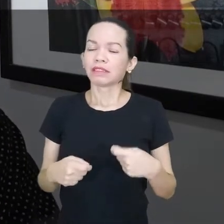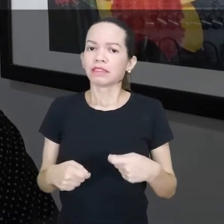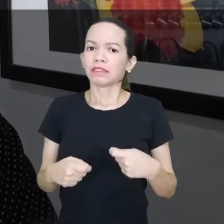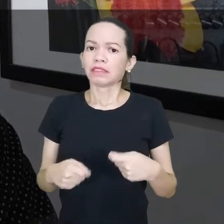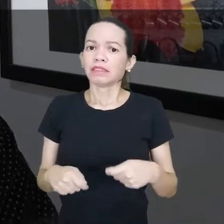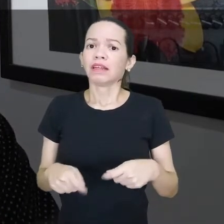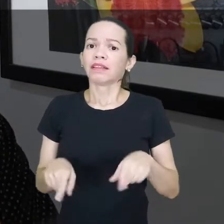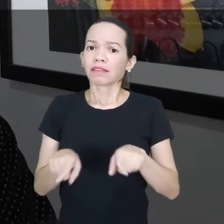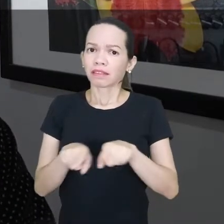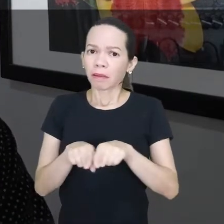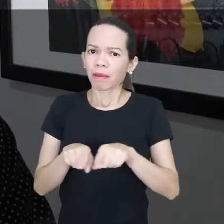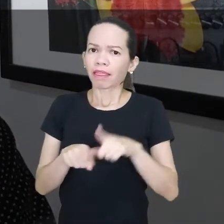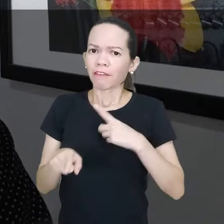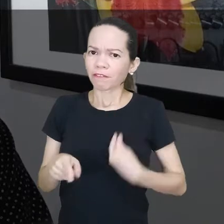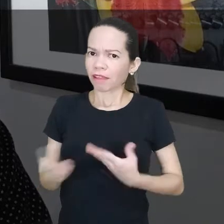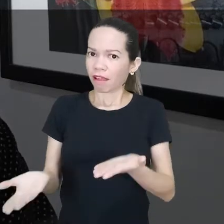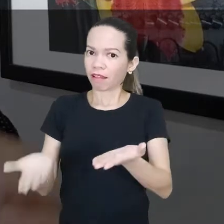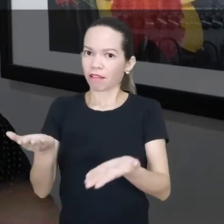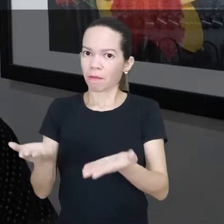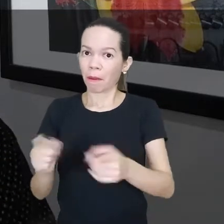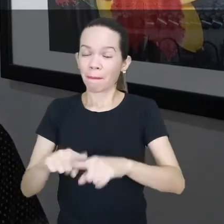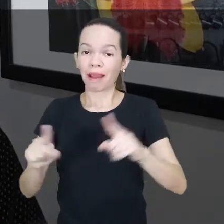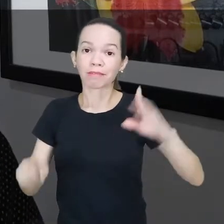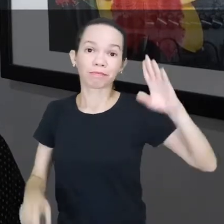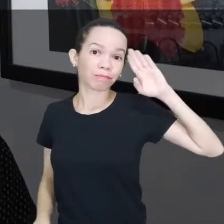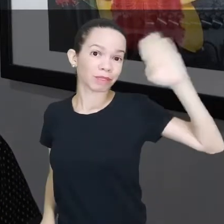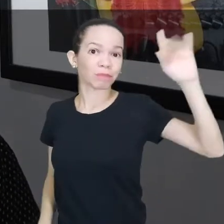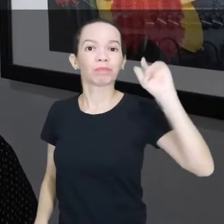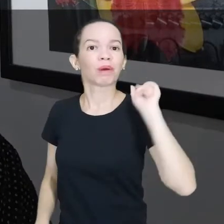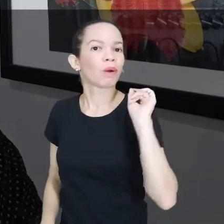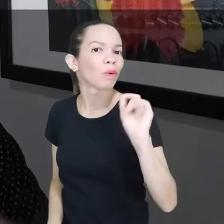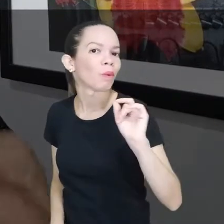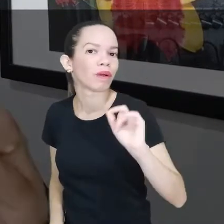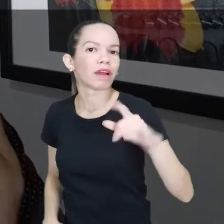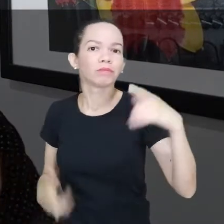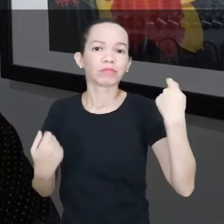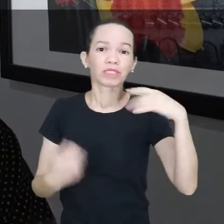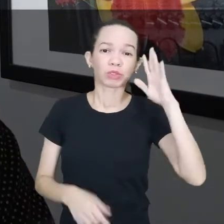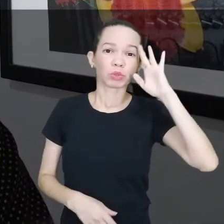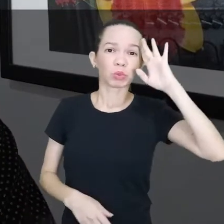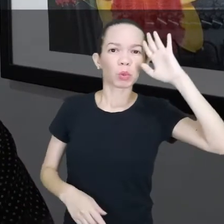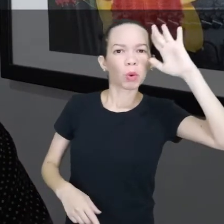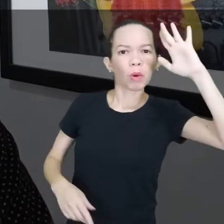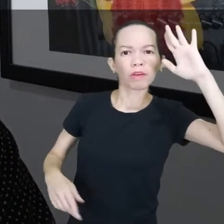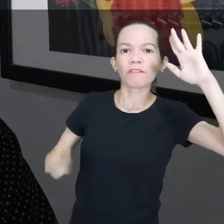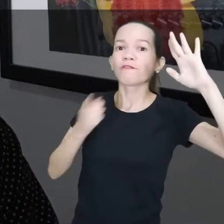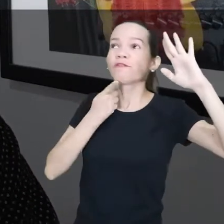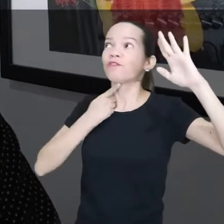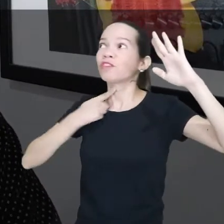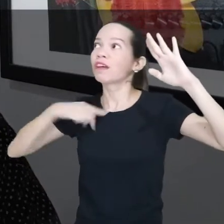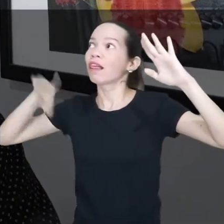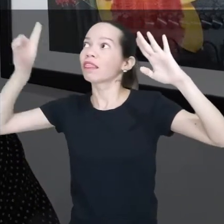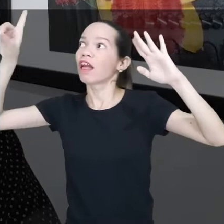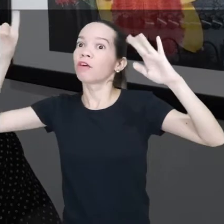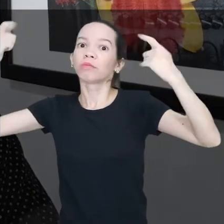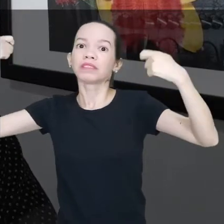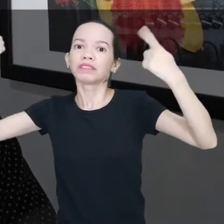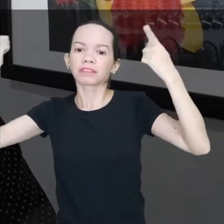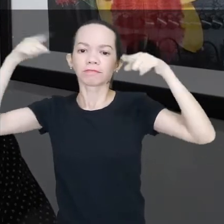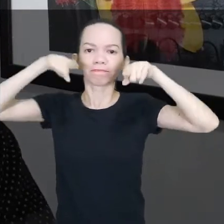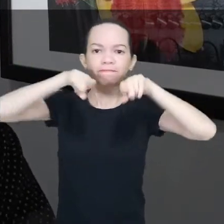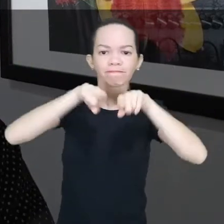precisamos primeiro alinhar nossos sonhos aos planos de Deus. Por quê? Porque Deus, o seu reino, são